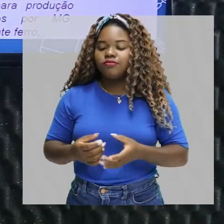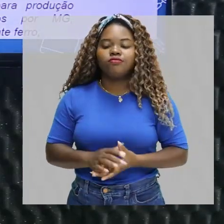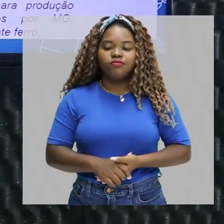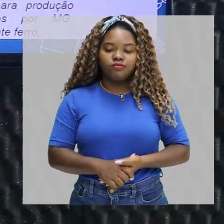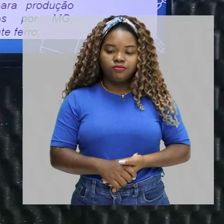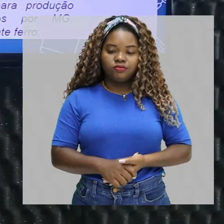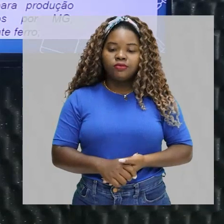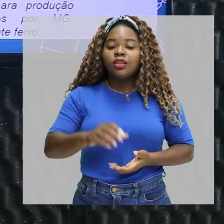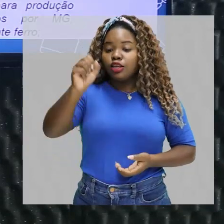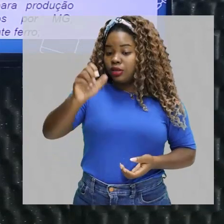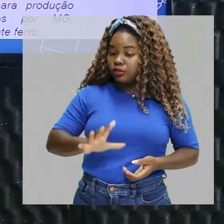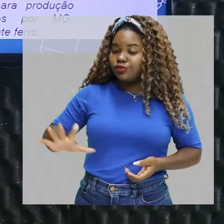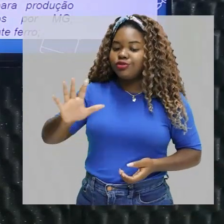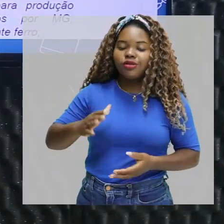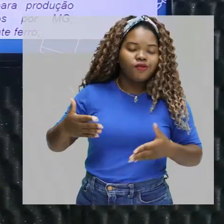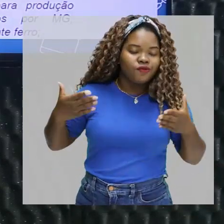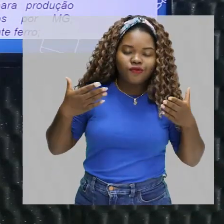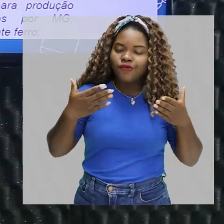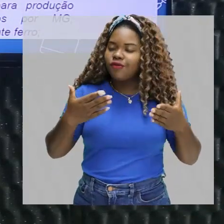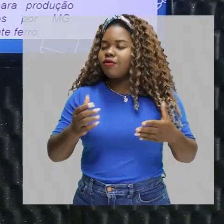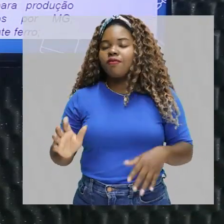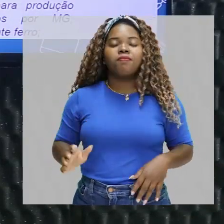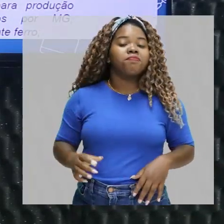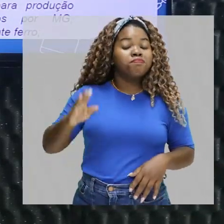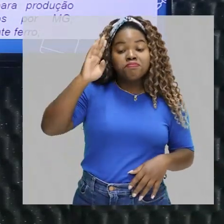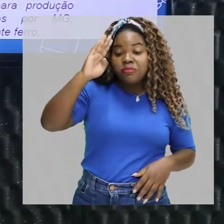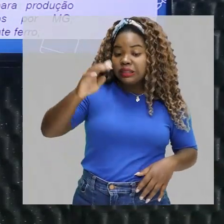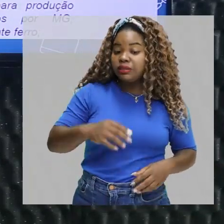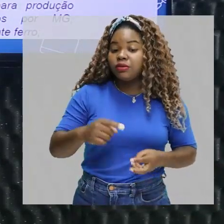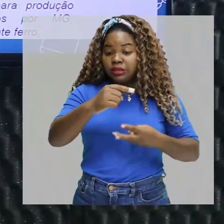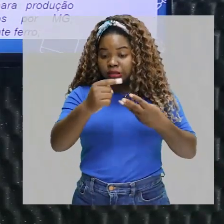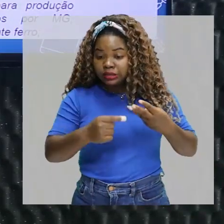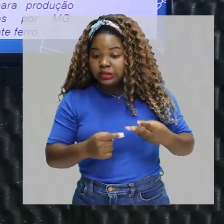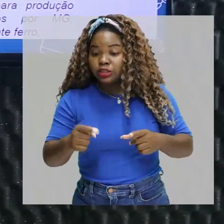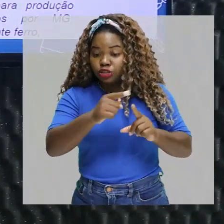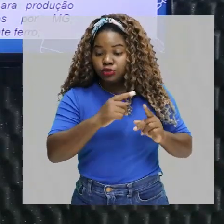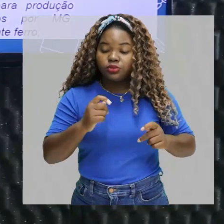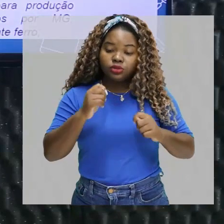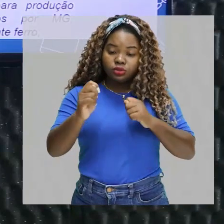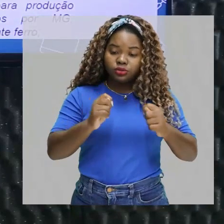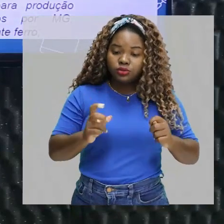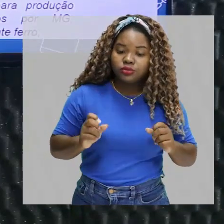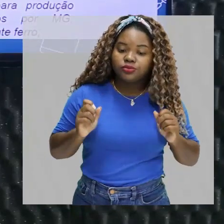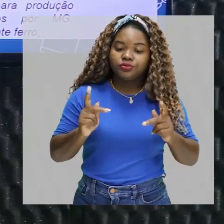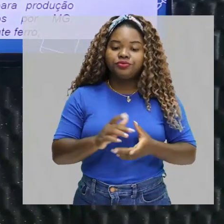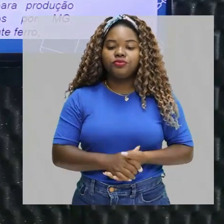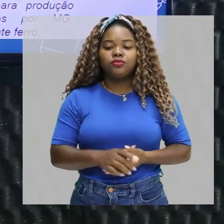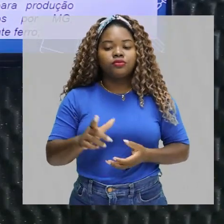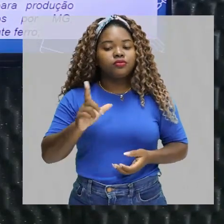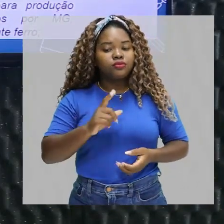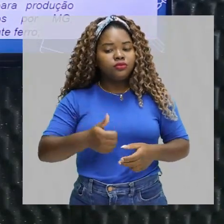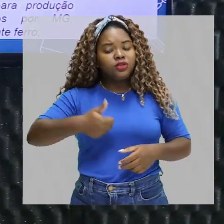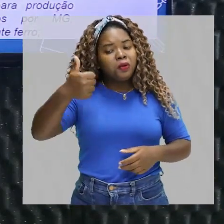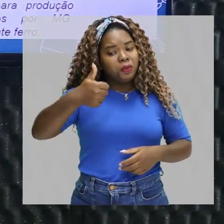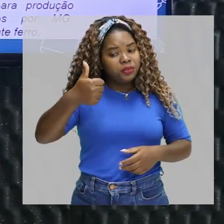e a região do Sudeste ela está destaque nesses três Campos nesses três setores econômicos bacana quando a gente fala por exemplo do primeiro setor